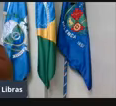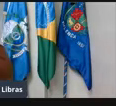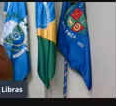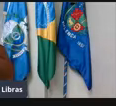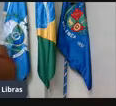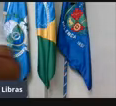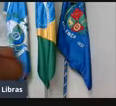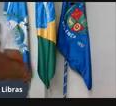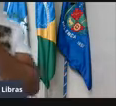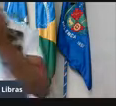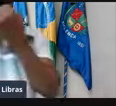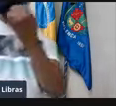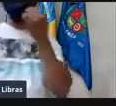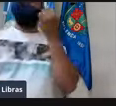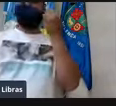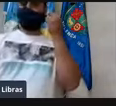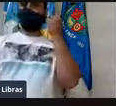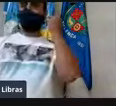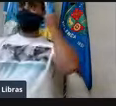Indicação?